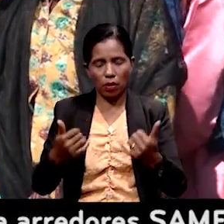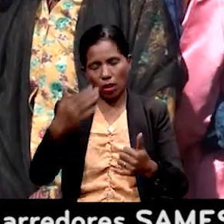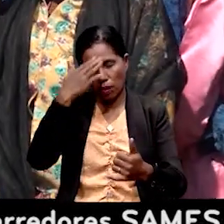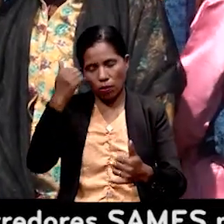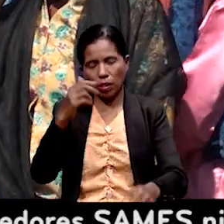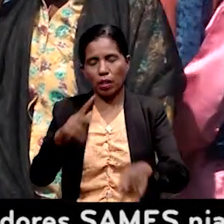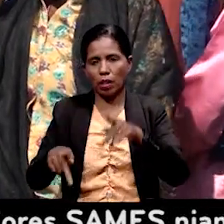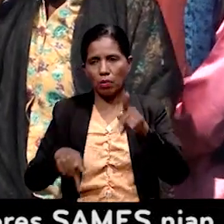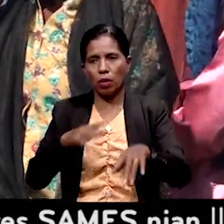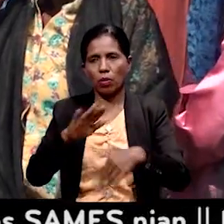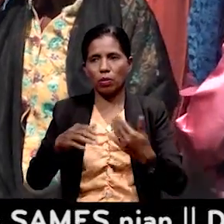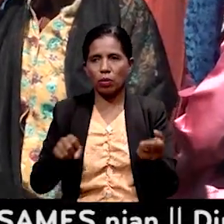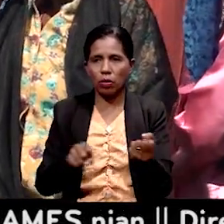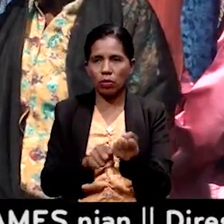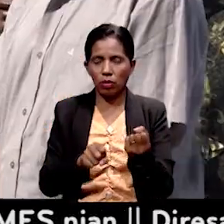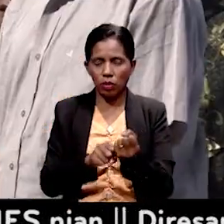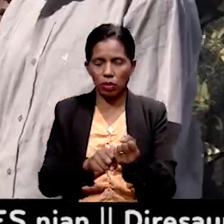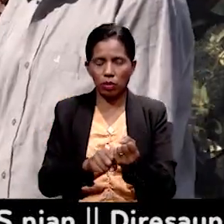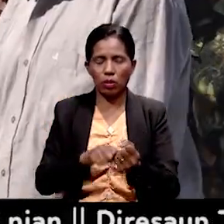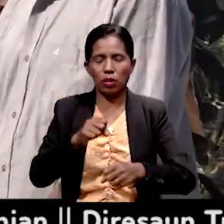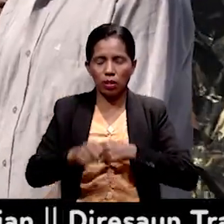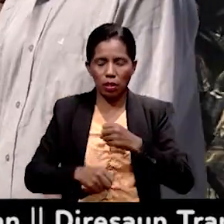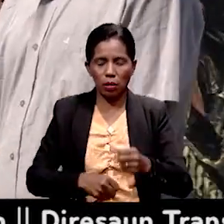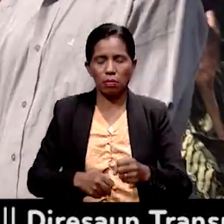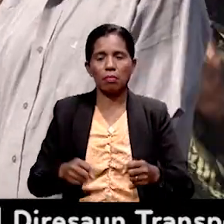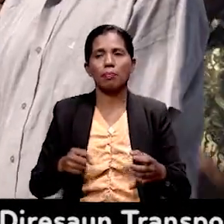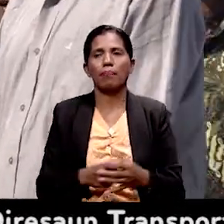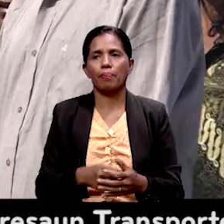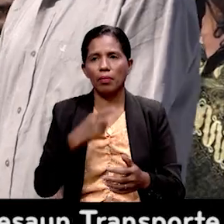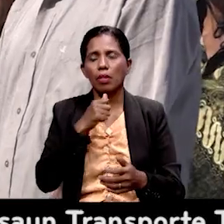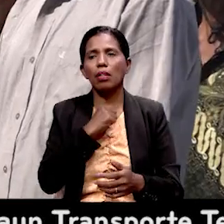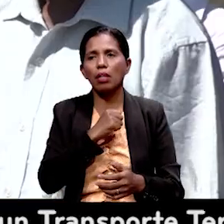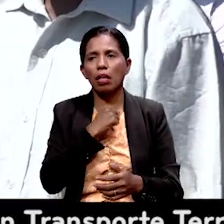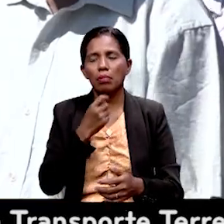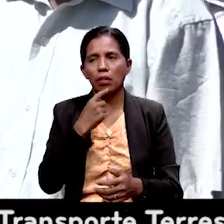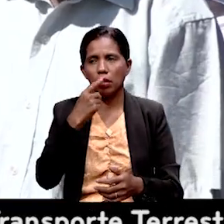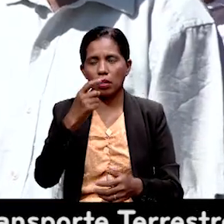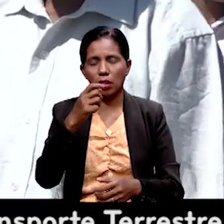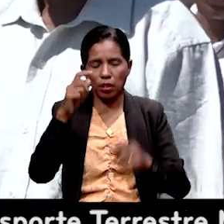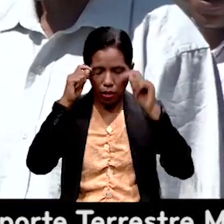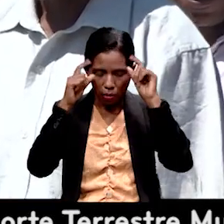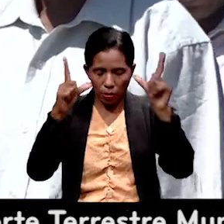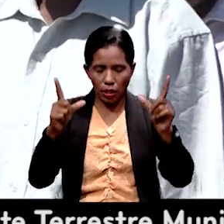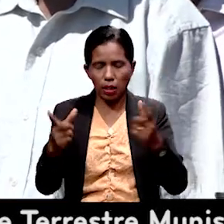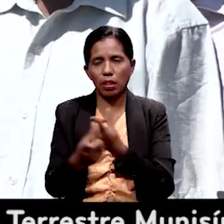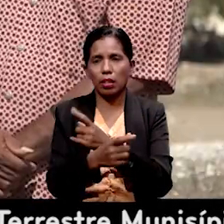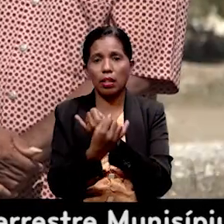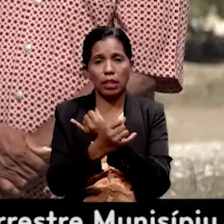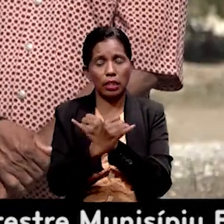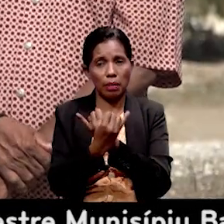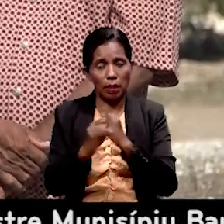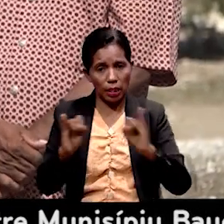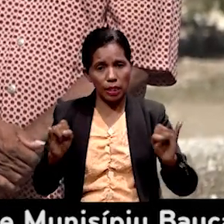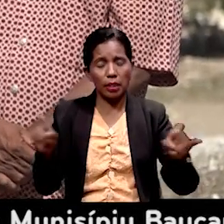Waimori nia contribuição no sacrifício ba ukun rasikan. Padre Locatelli hateten, durante Timor-Leste ukun an besik tinen ruanul